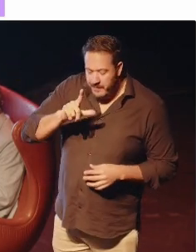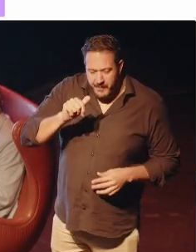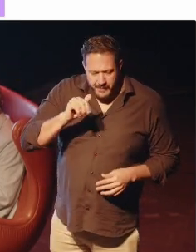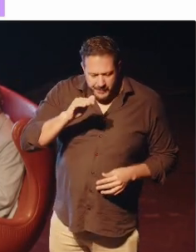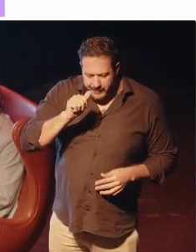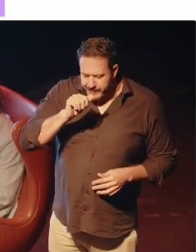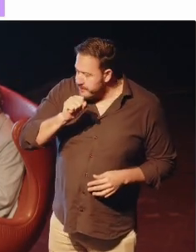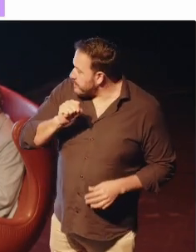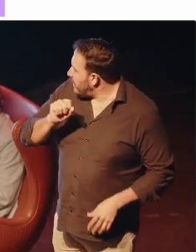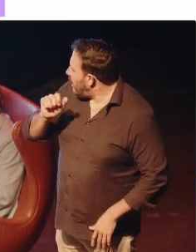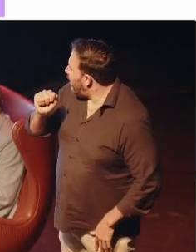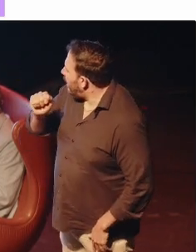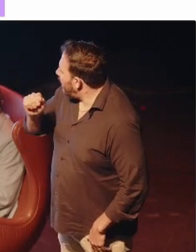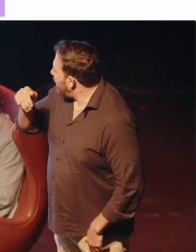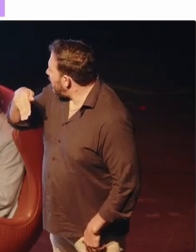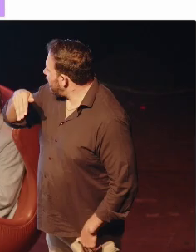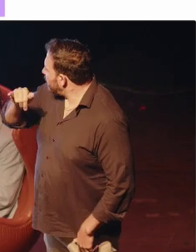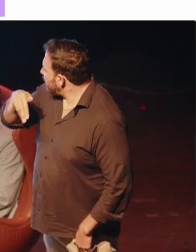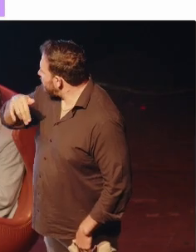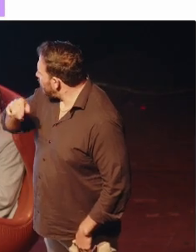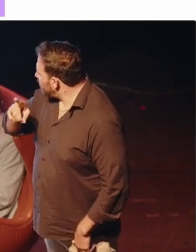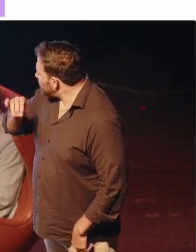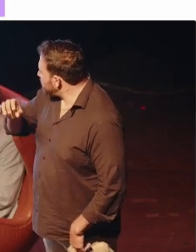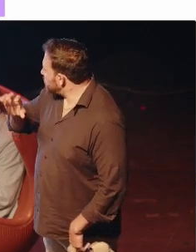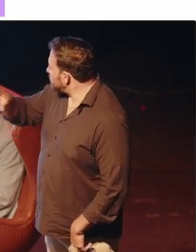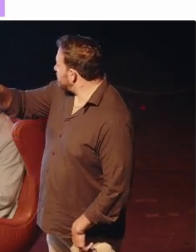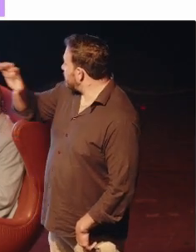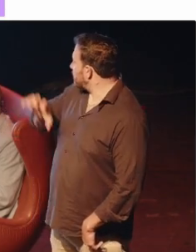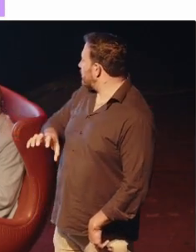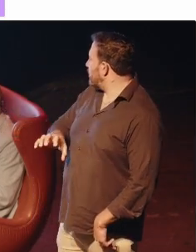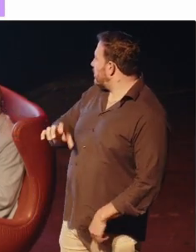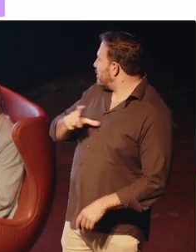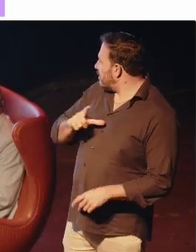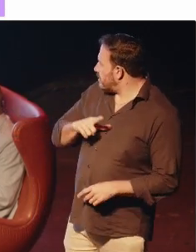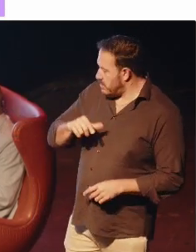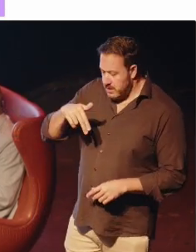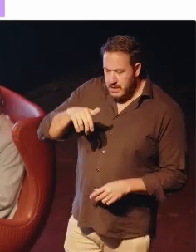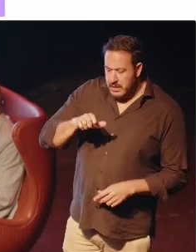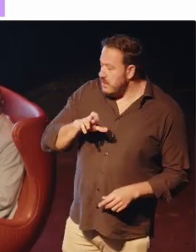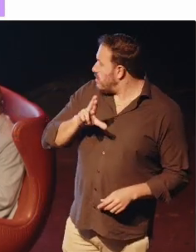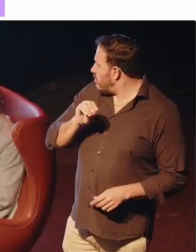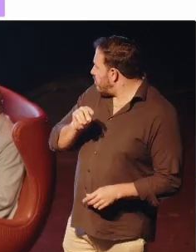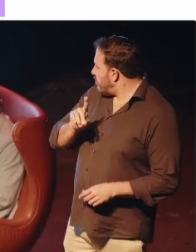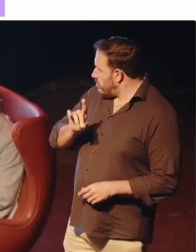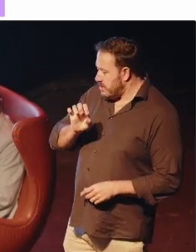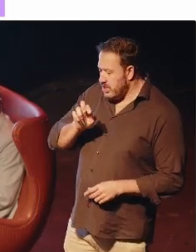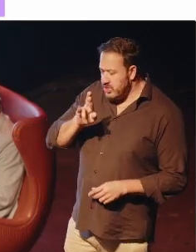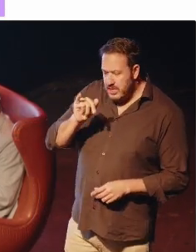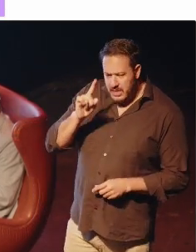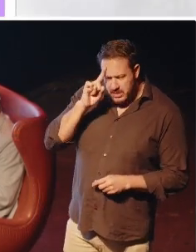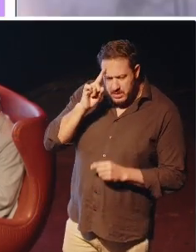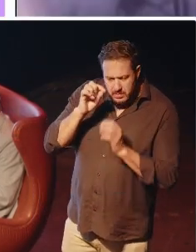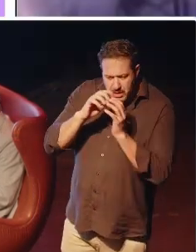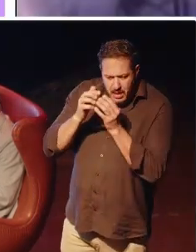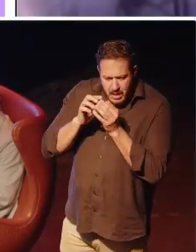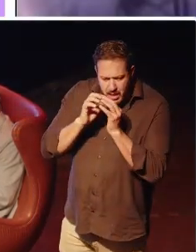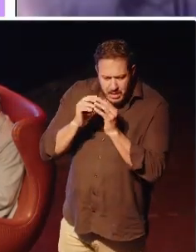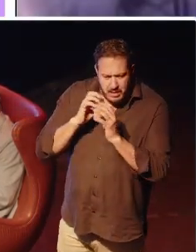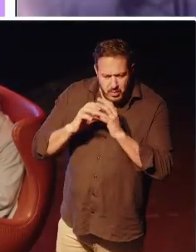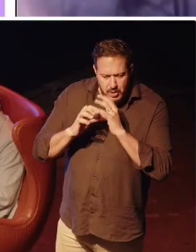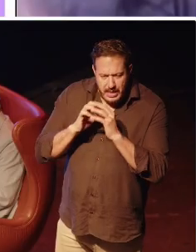que é a amiloide, embaixo, e a neurodegeneração, que é a perda dessas